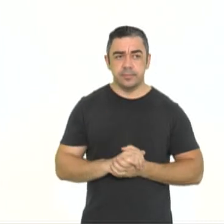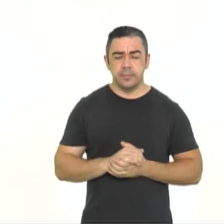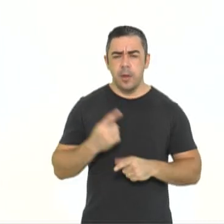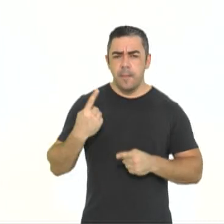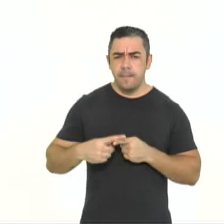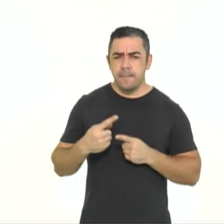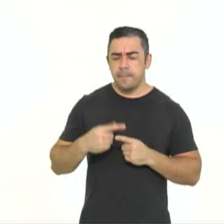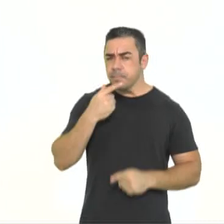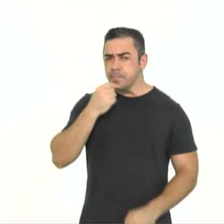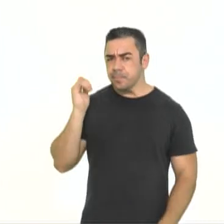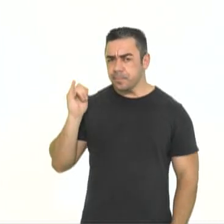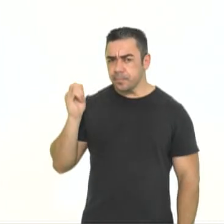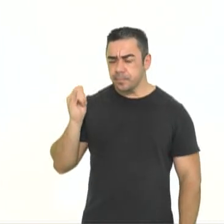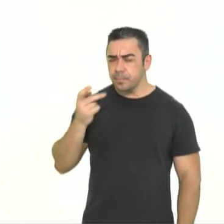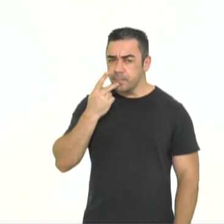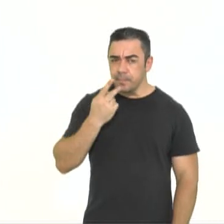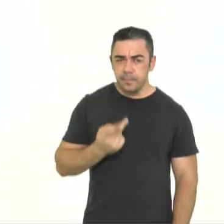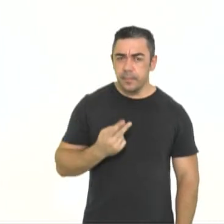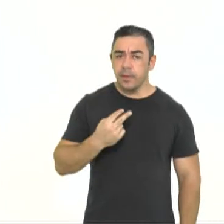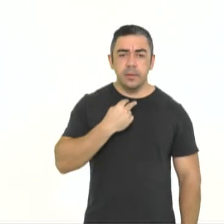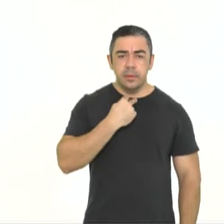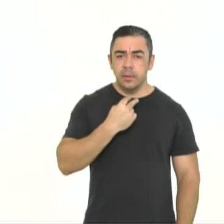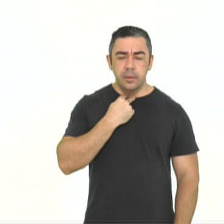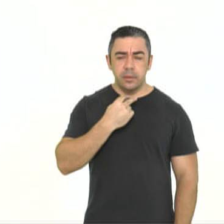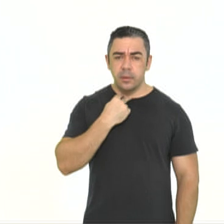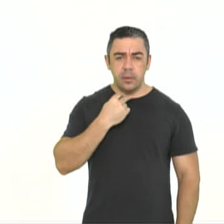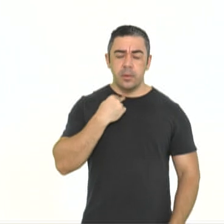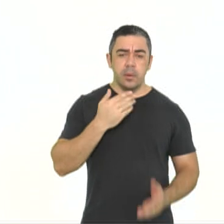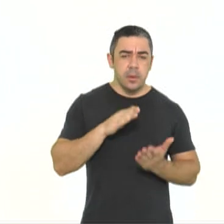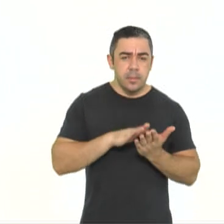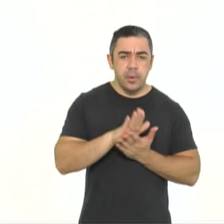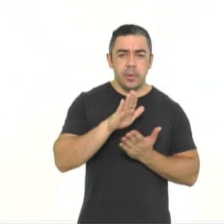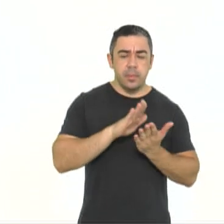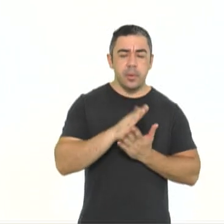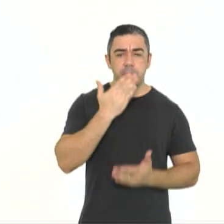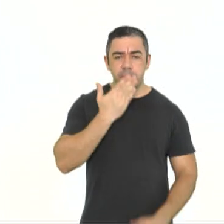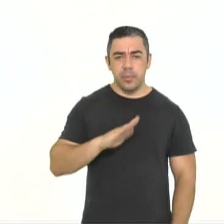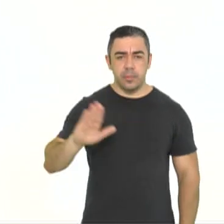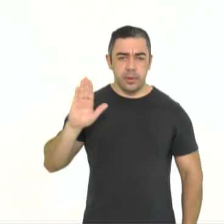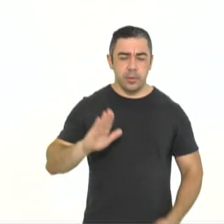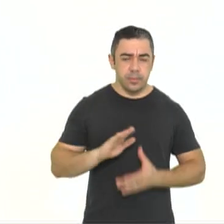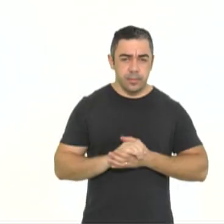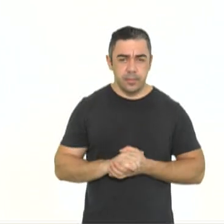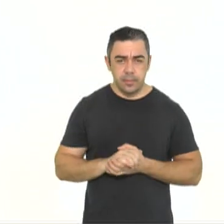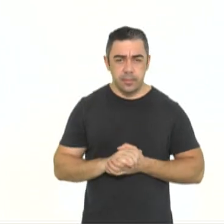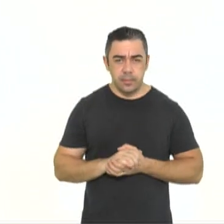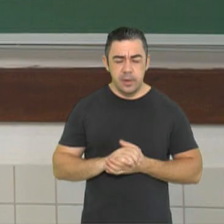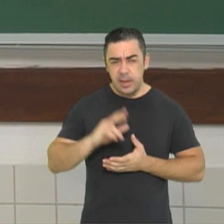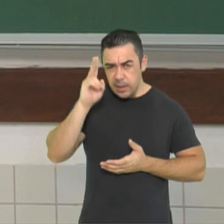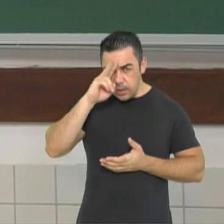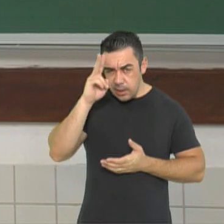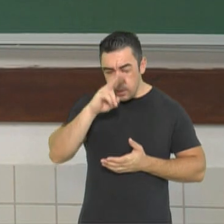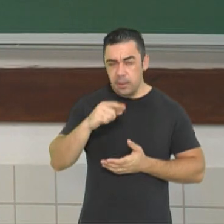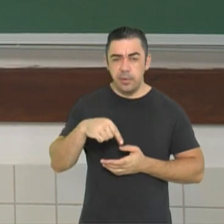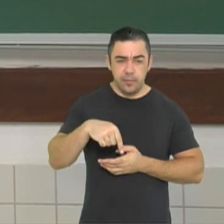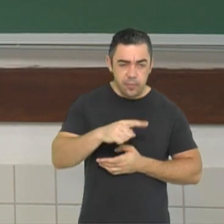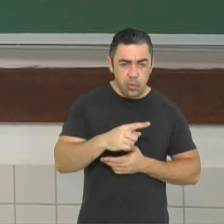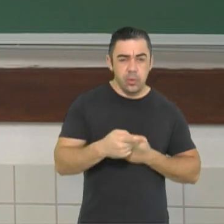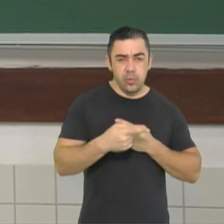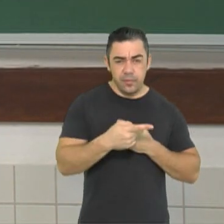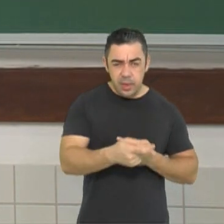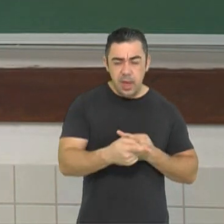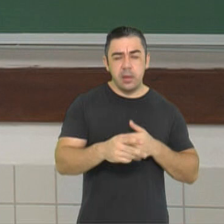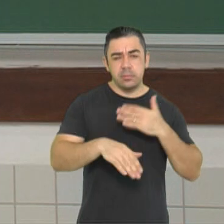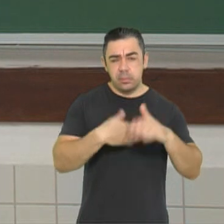o narrador diz que não pôde mandar as obras que prometeu? Lembra que ele tinha sido